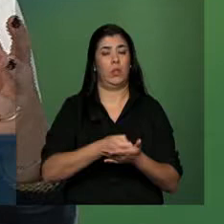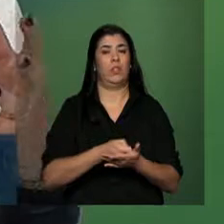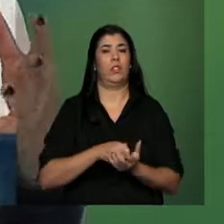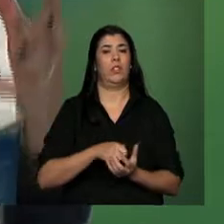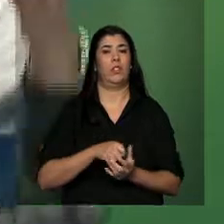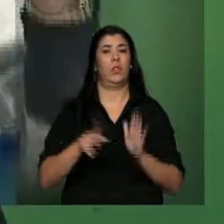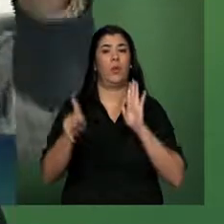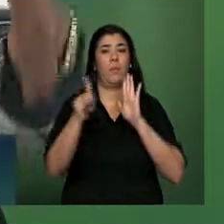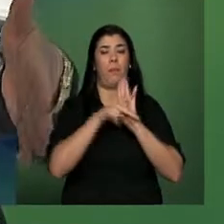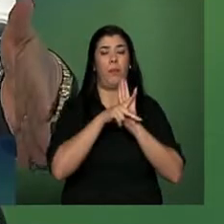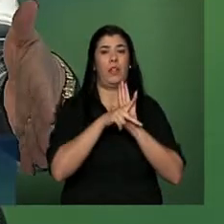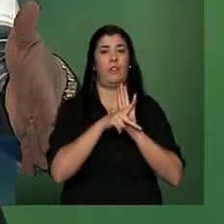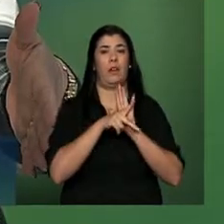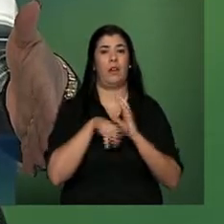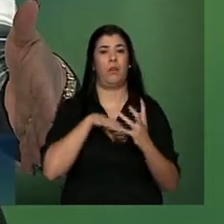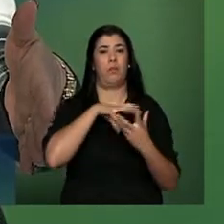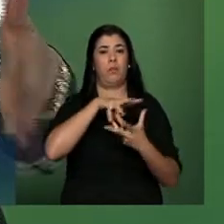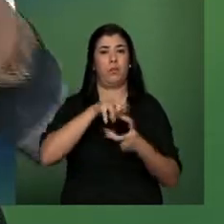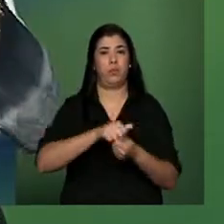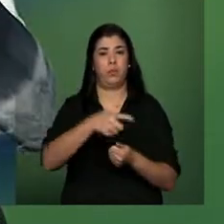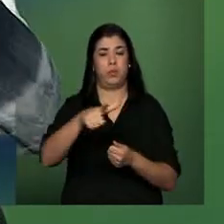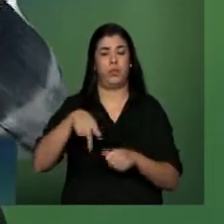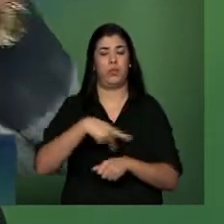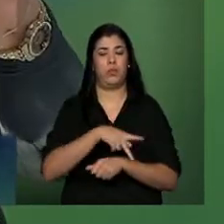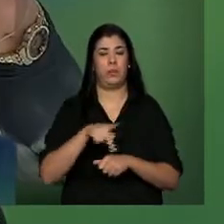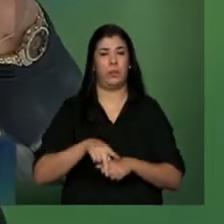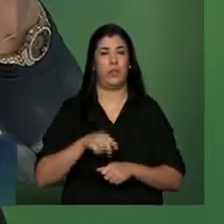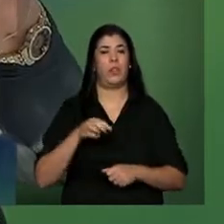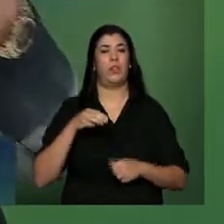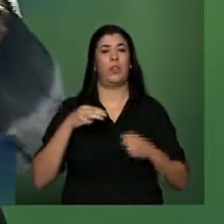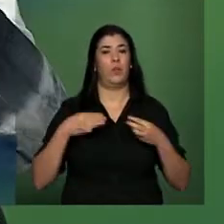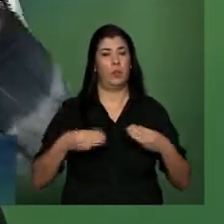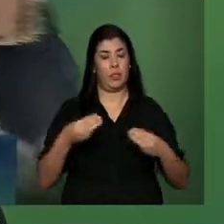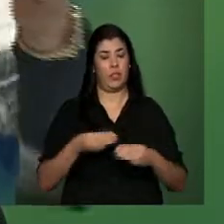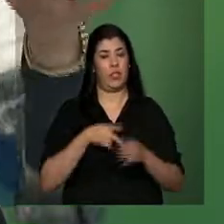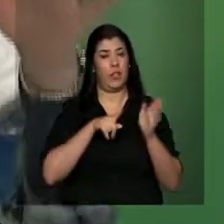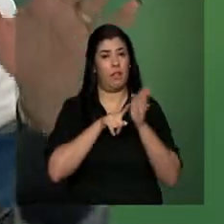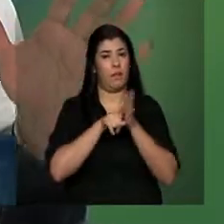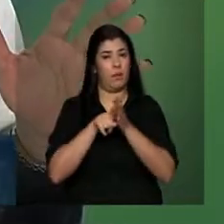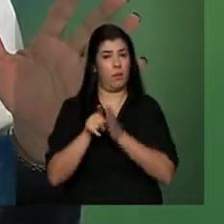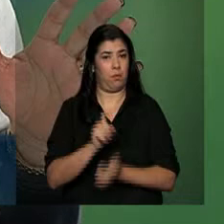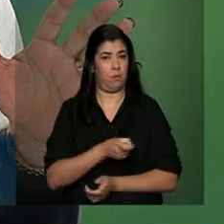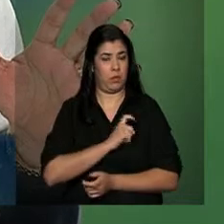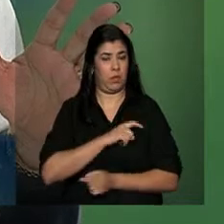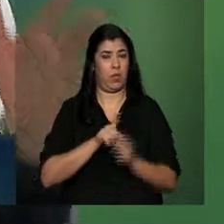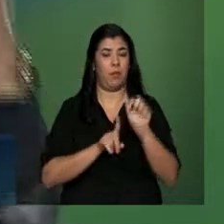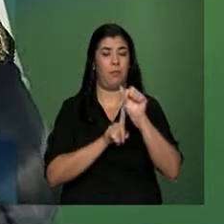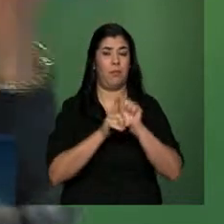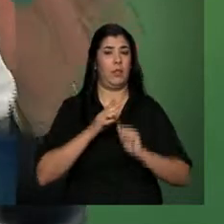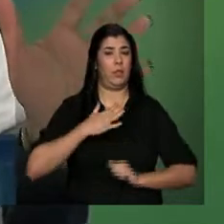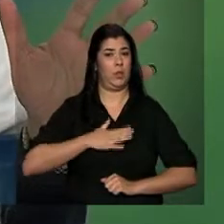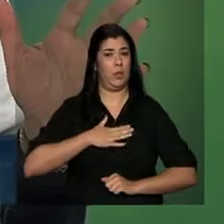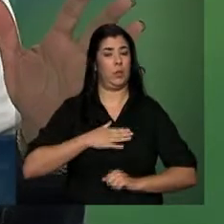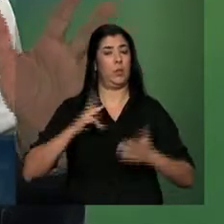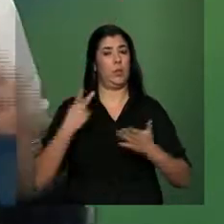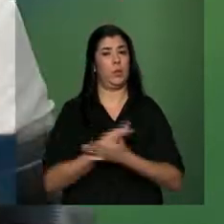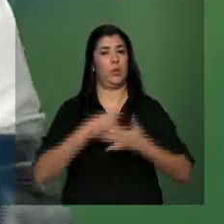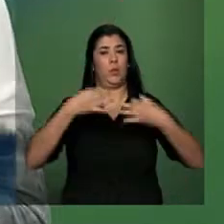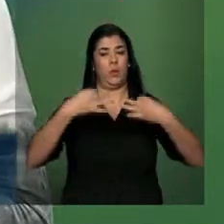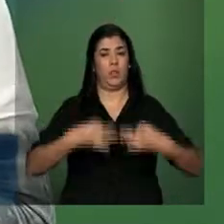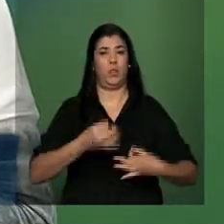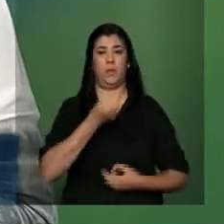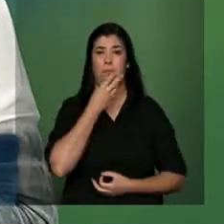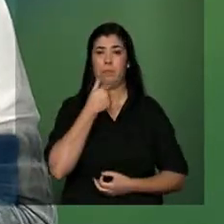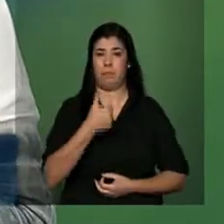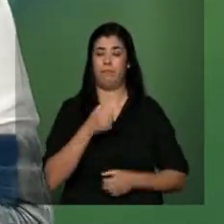internacionais e o Ministério ir lá fazer a fiscalização para agosto. Nós, se tudo correr bem na fiscalização,